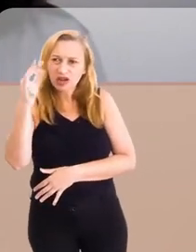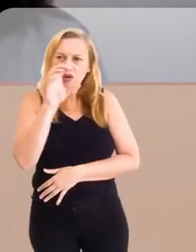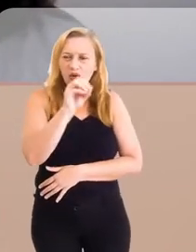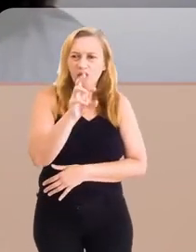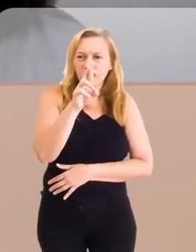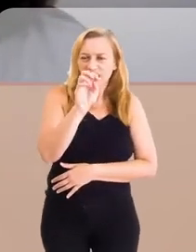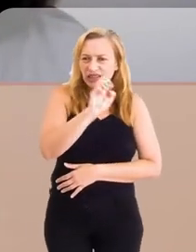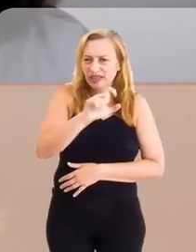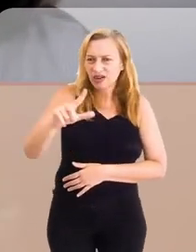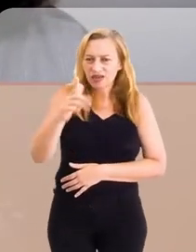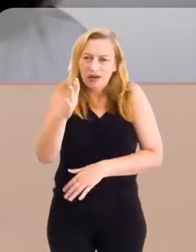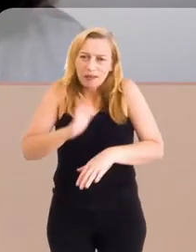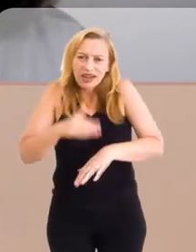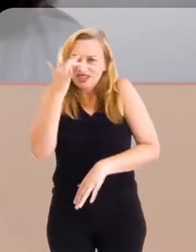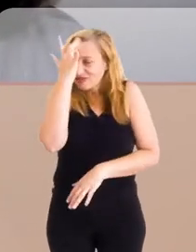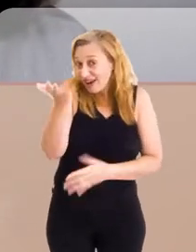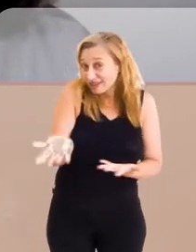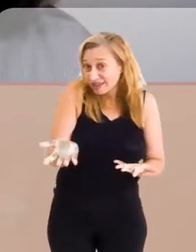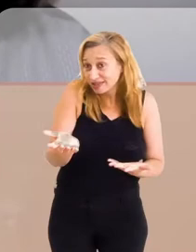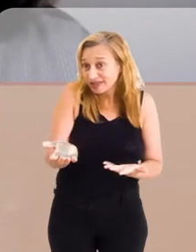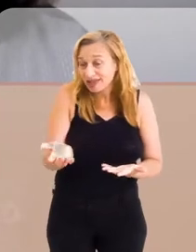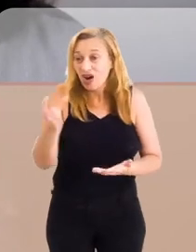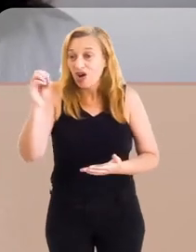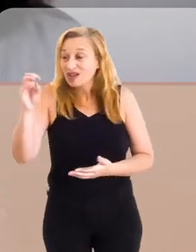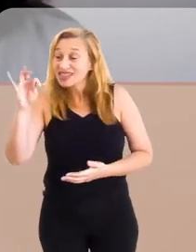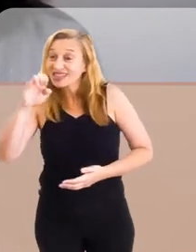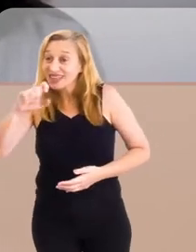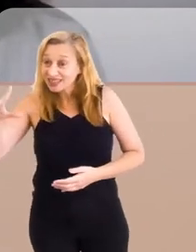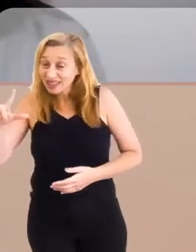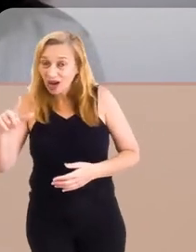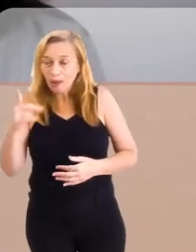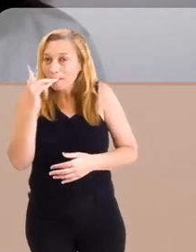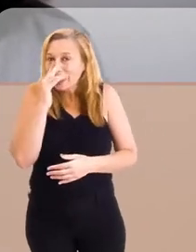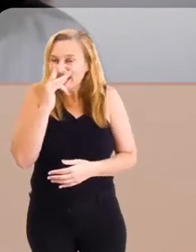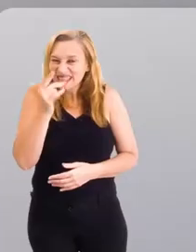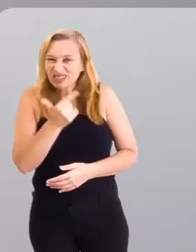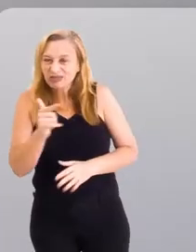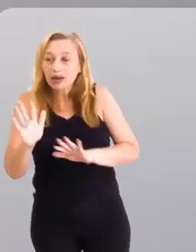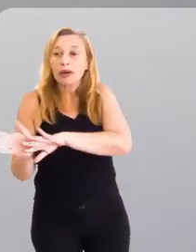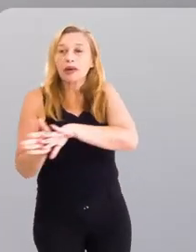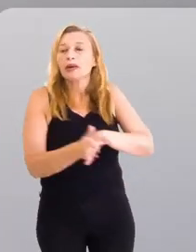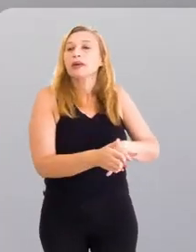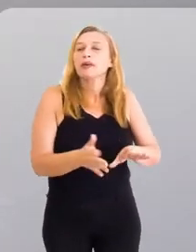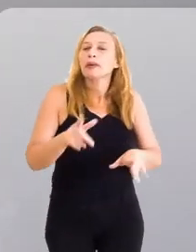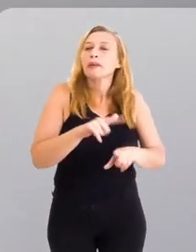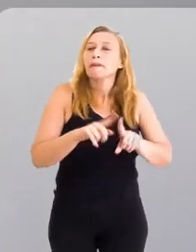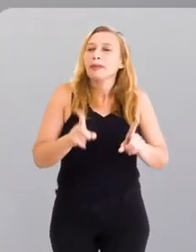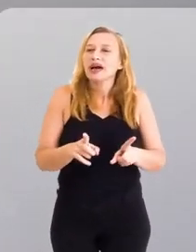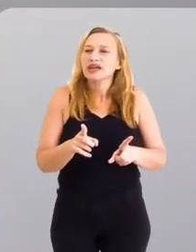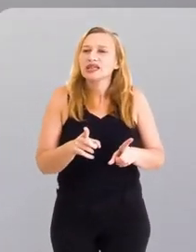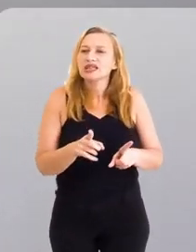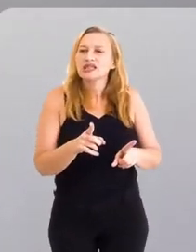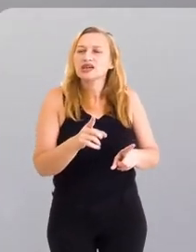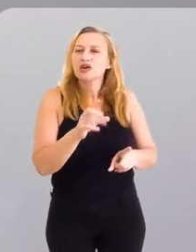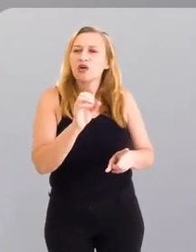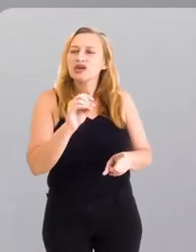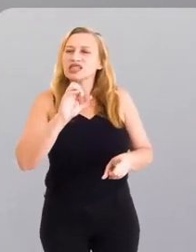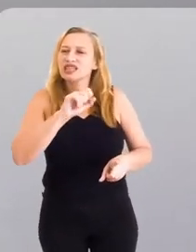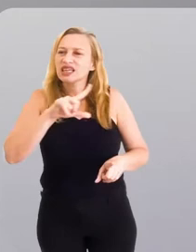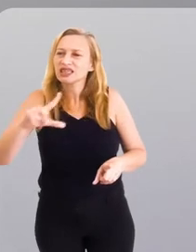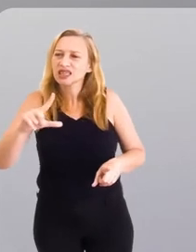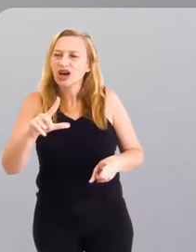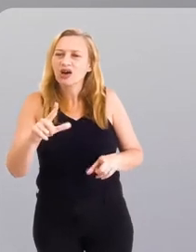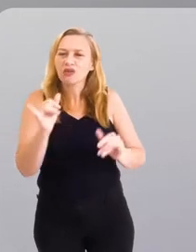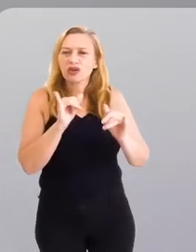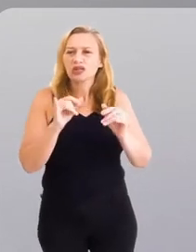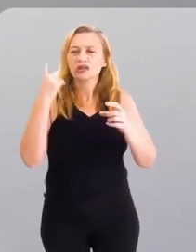filosofia oriental, que é mais prática, como se a ocidental não tivesse também esse verniz. Então, Nova Acrópole é uma escola de filosofia que se preocupa